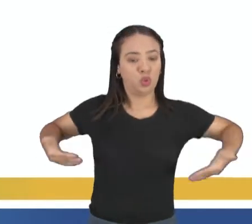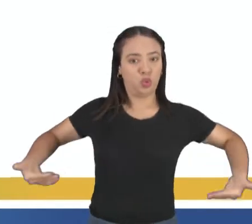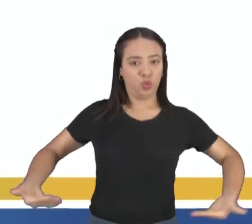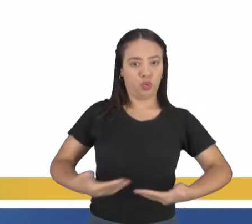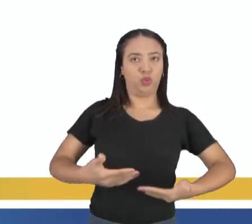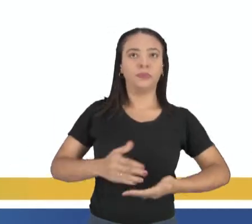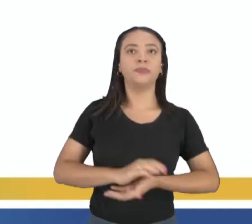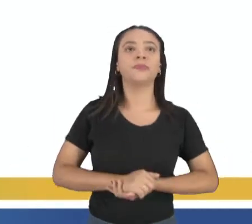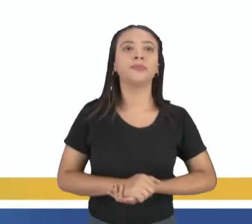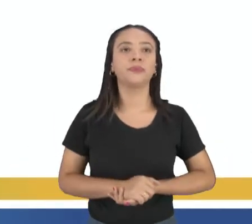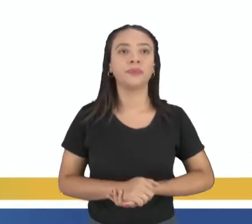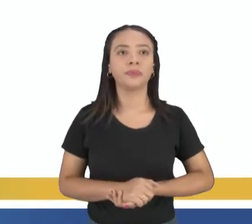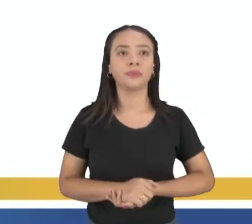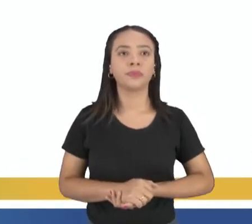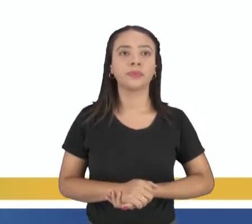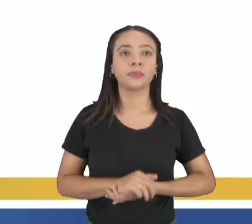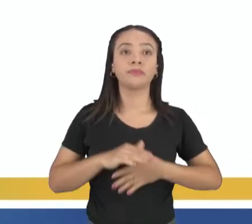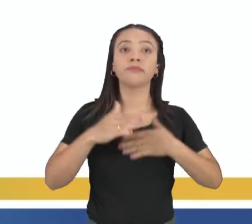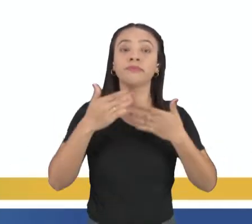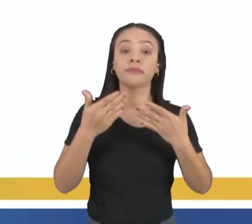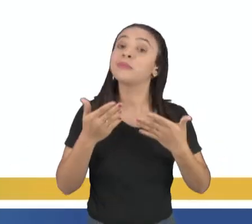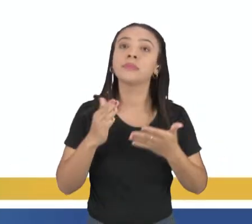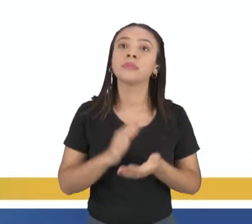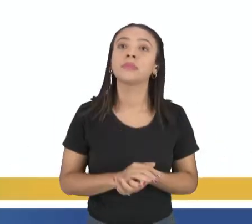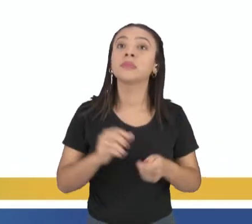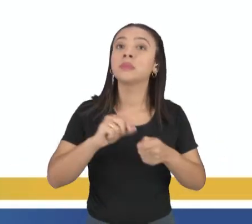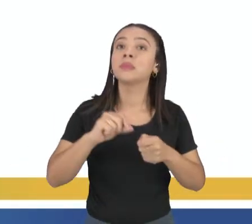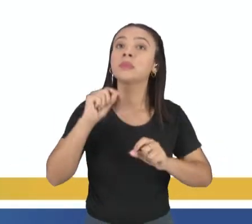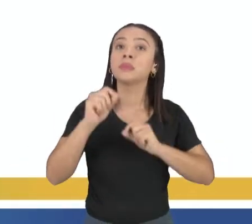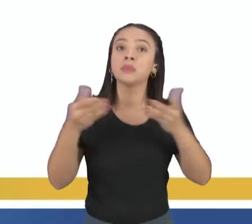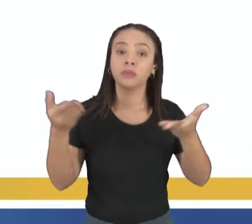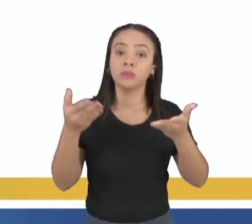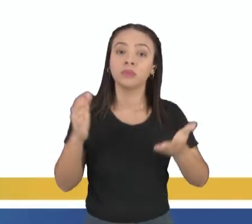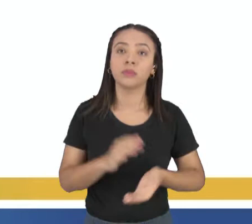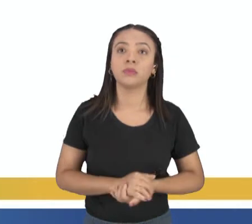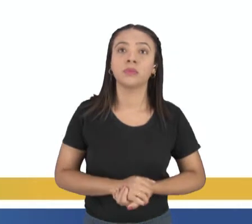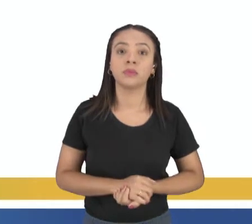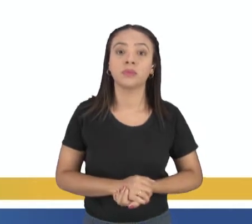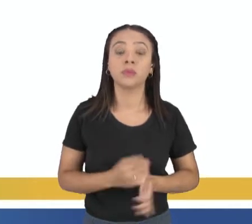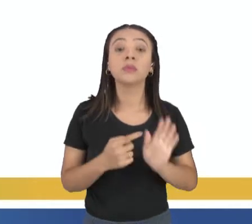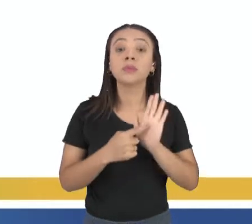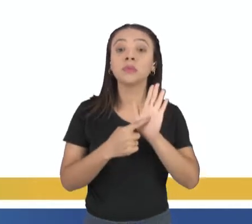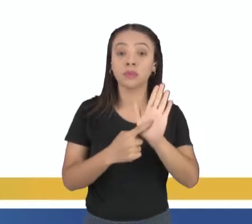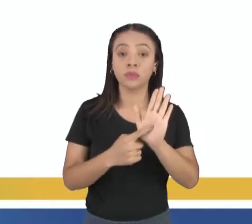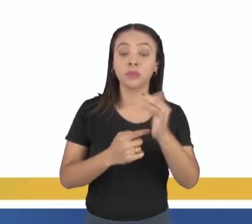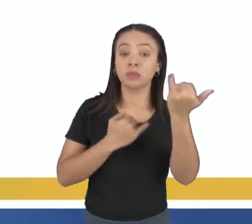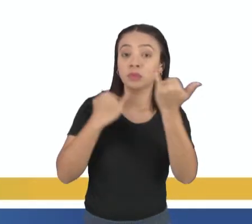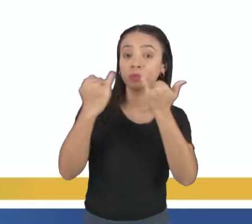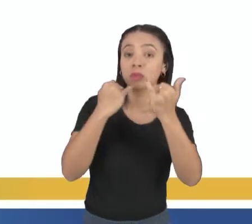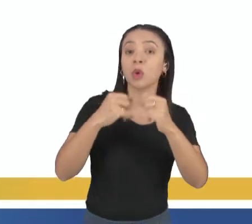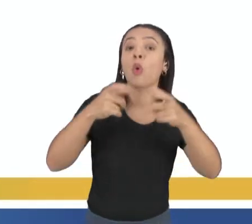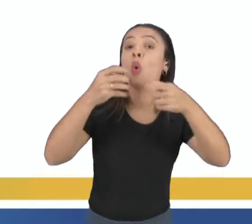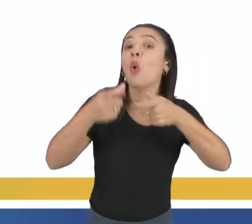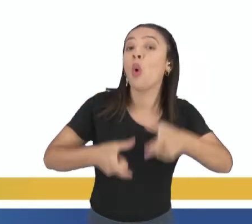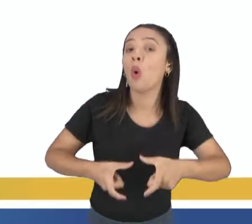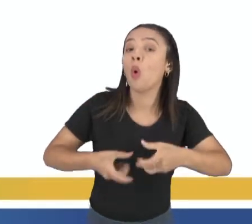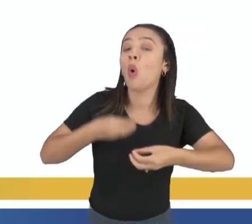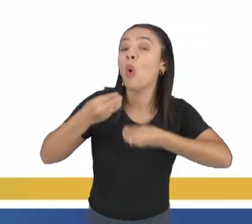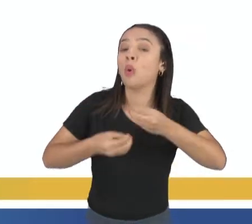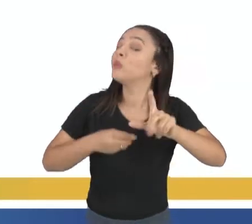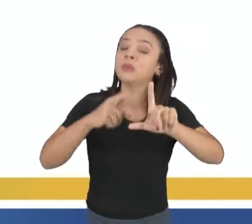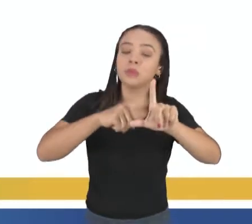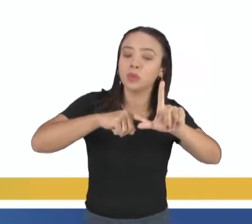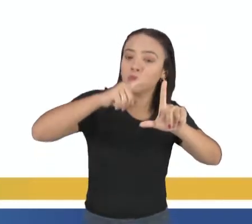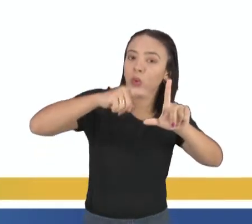Certinho? Bom, o que eu quero fazer aqui, gente? Quero representar essas informações em um gráfico, de preferência um gráfico